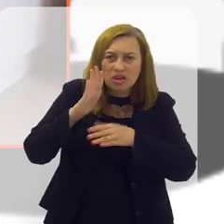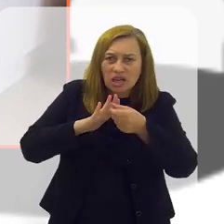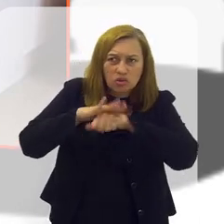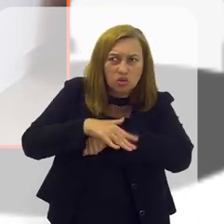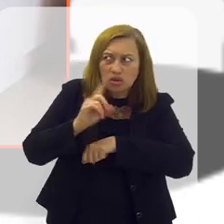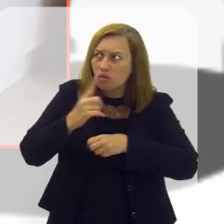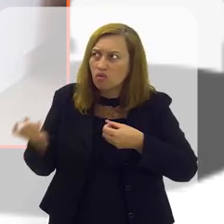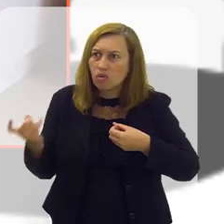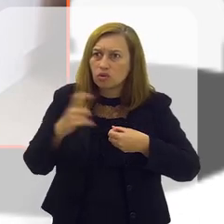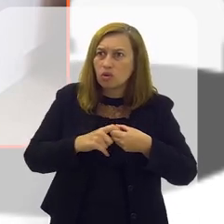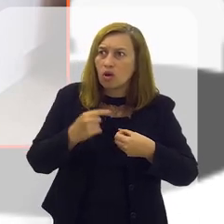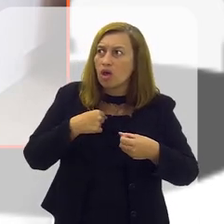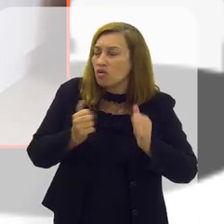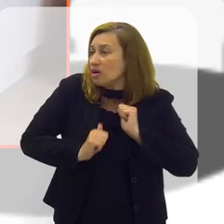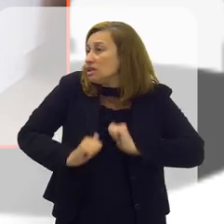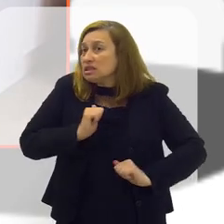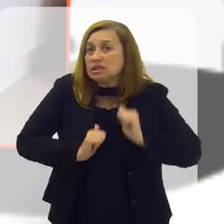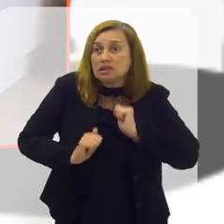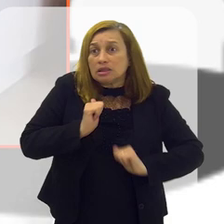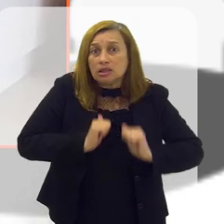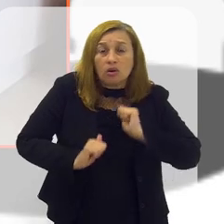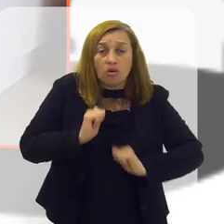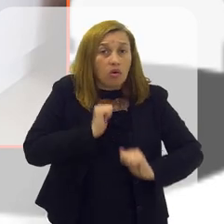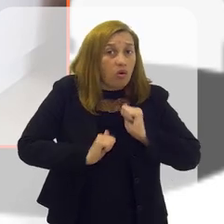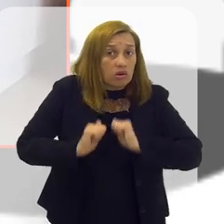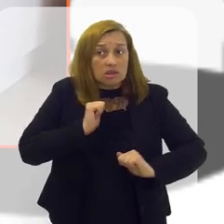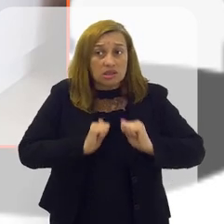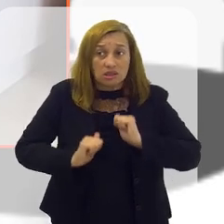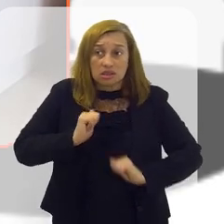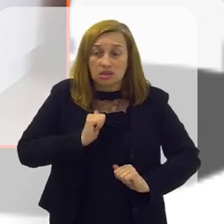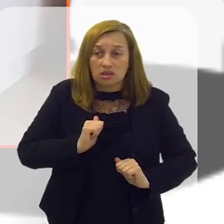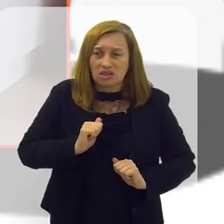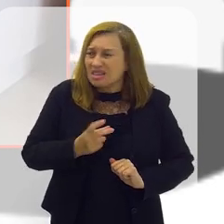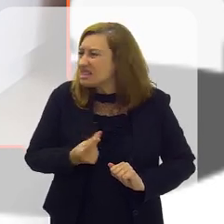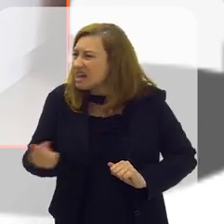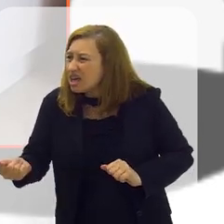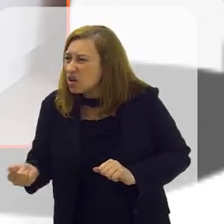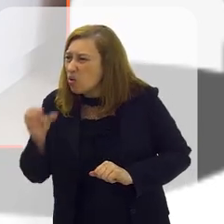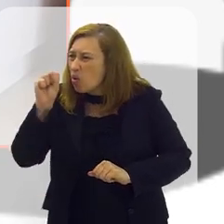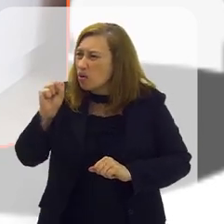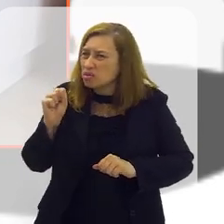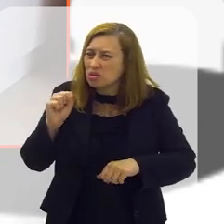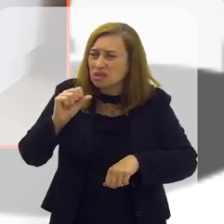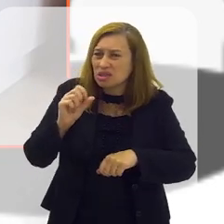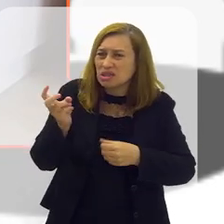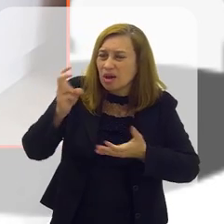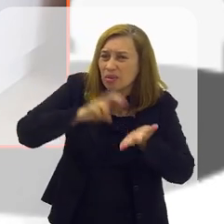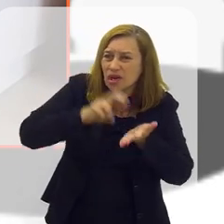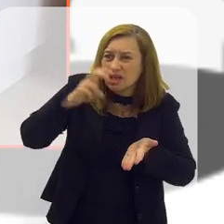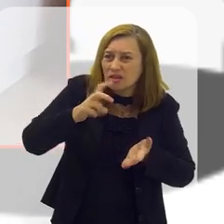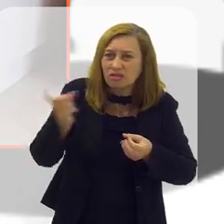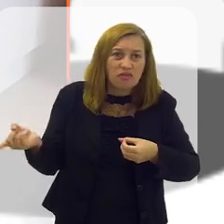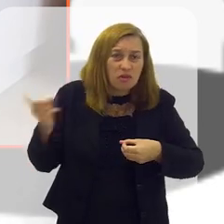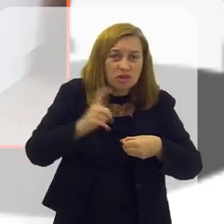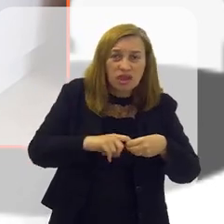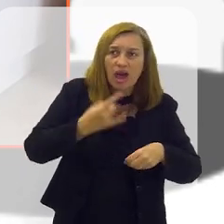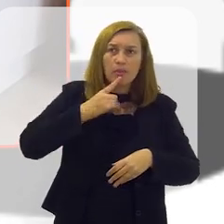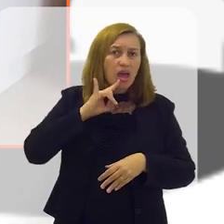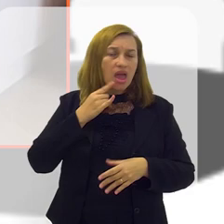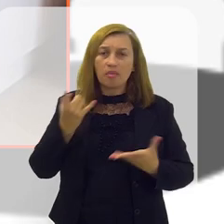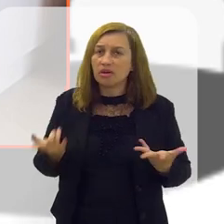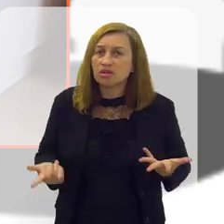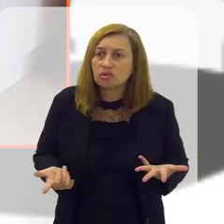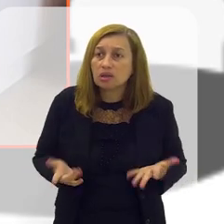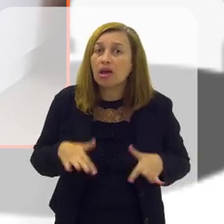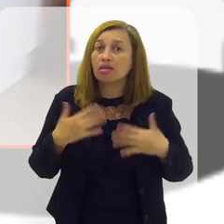casa. Então, eu fico ansiosa se eu sou familiar e moro junto. Como assim? Saiu 8 da manhã para comprar pão, já vai voltar bêbada, já